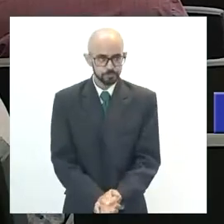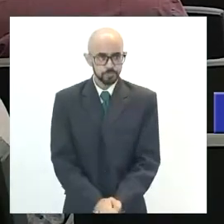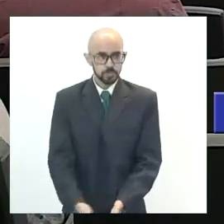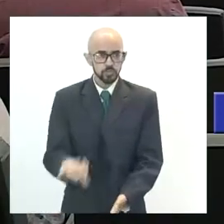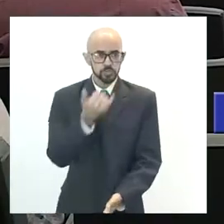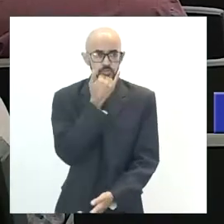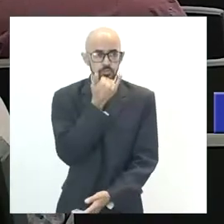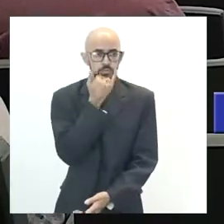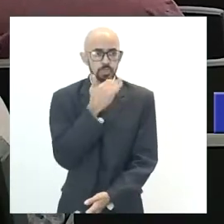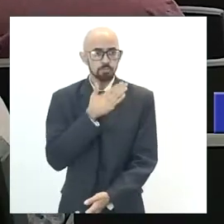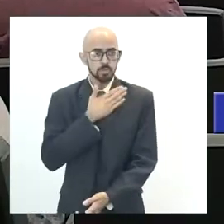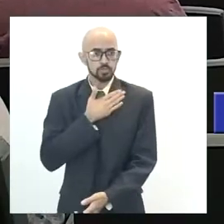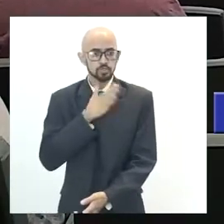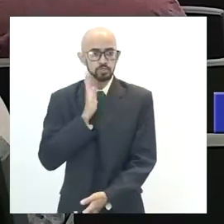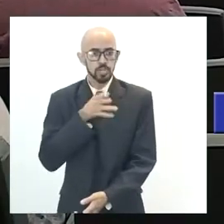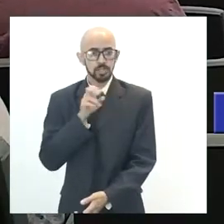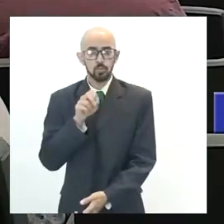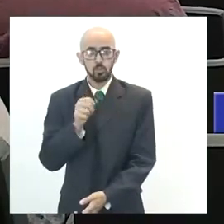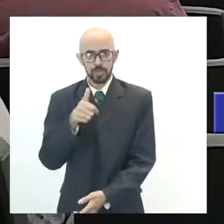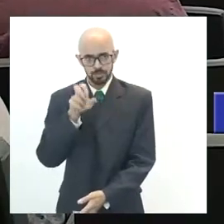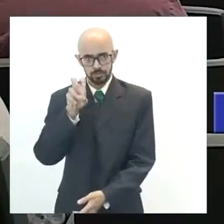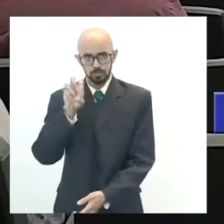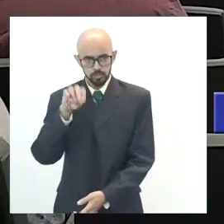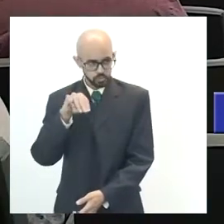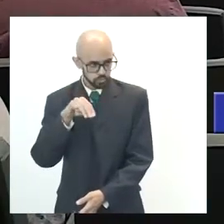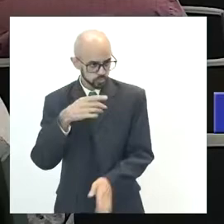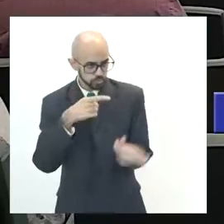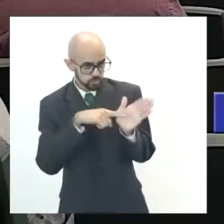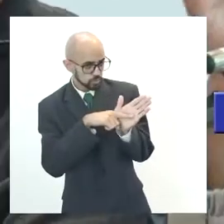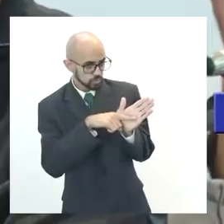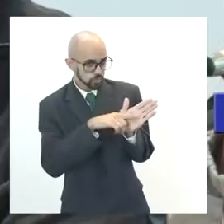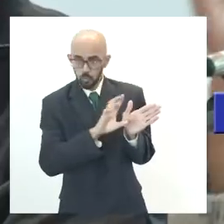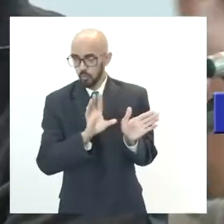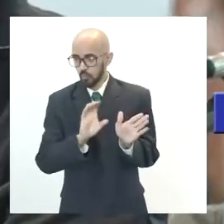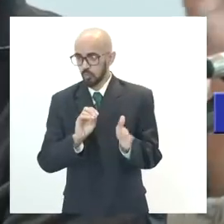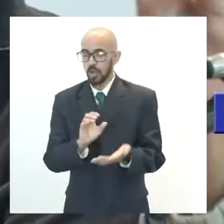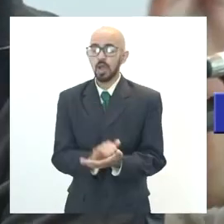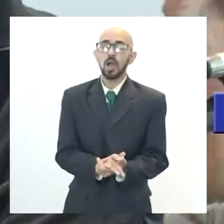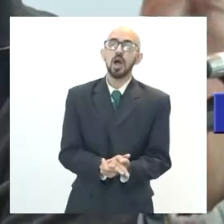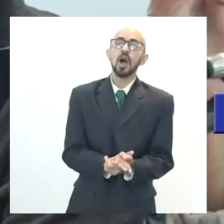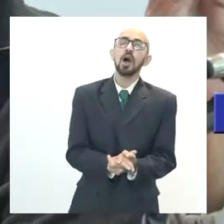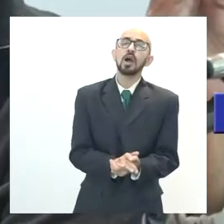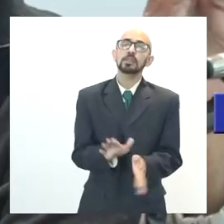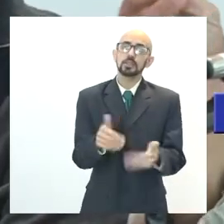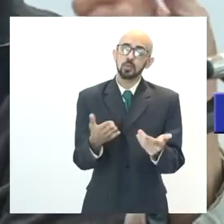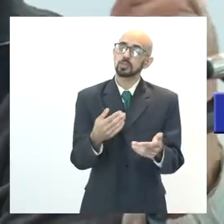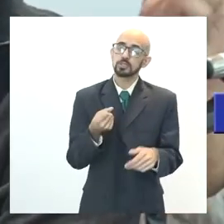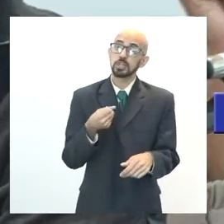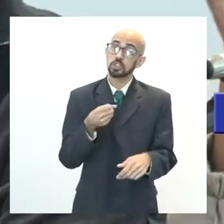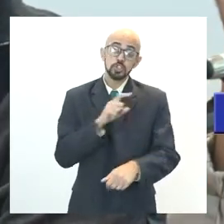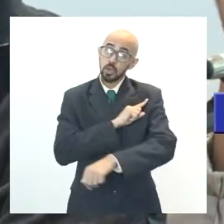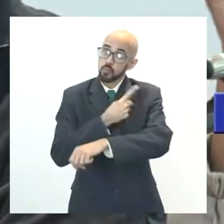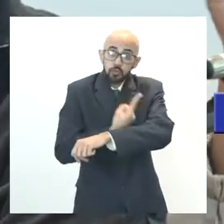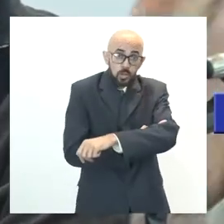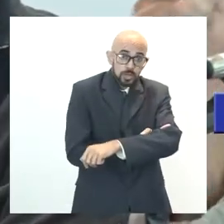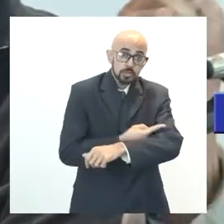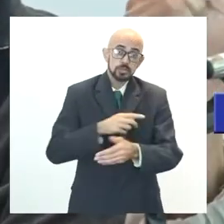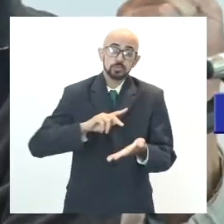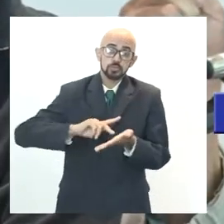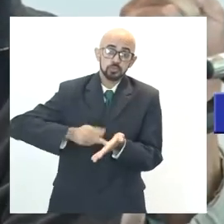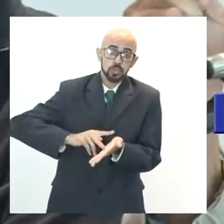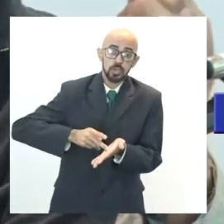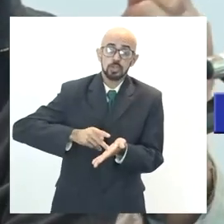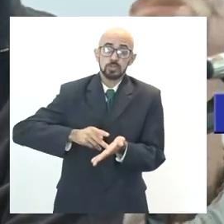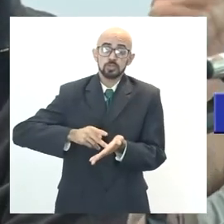tipos cinco minutos ligados fazer não Então é isso que eu queria dizer para você se a gente não fortalecer o sindicato se nós trouxéssemos o